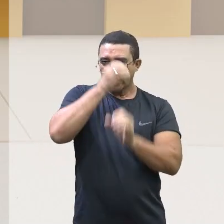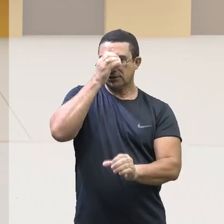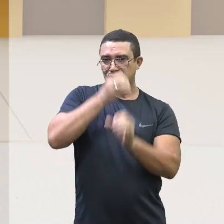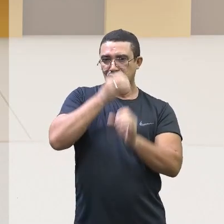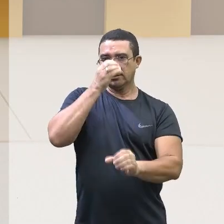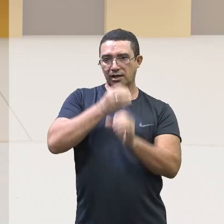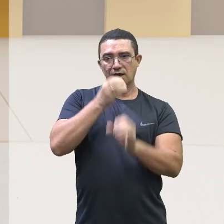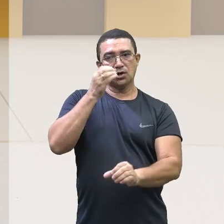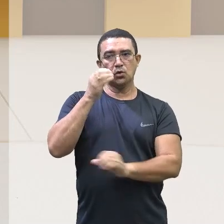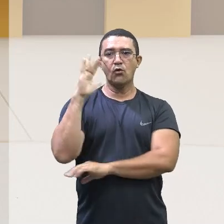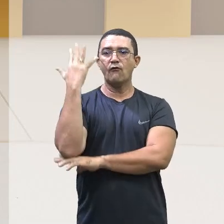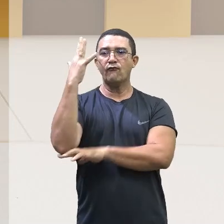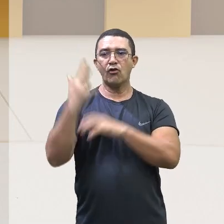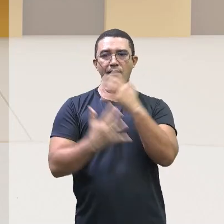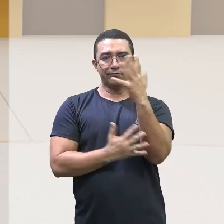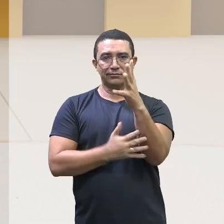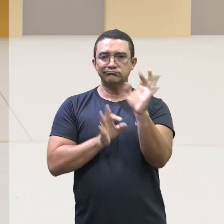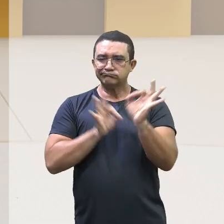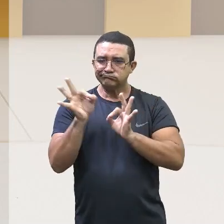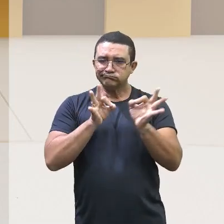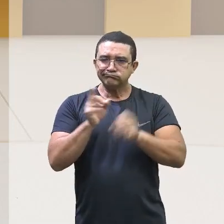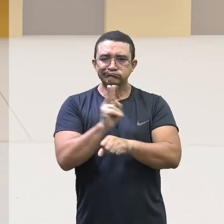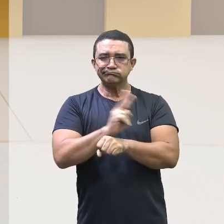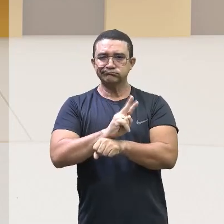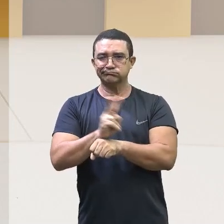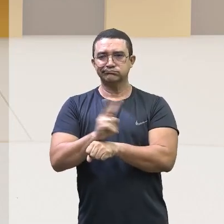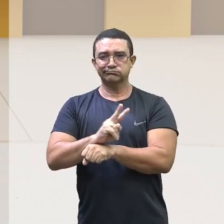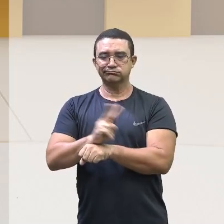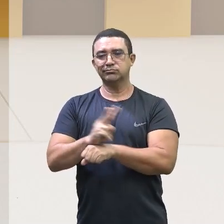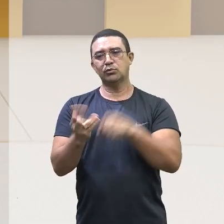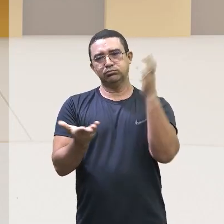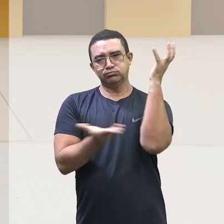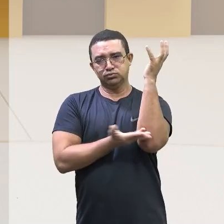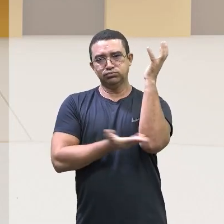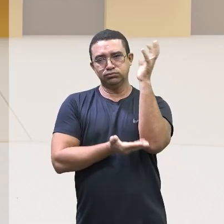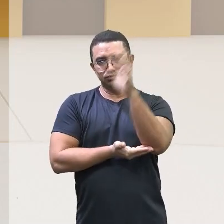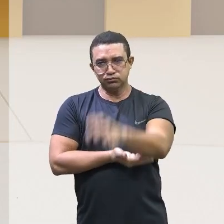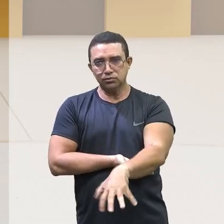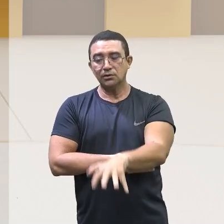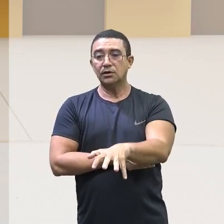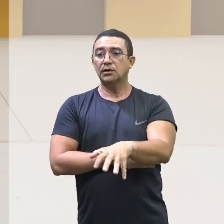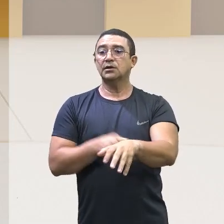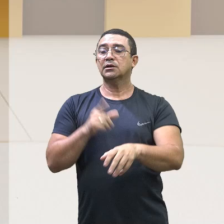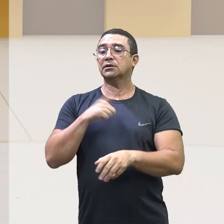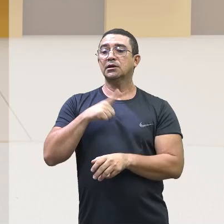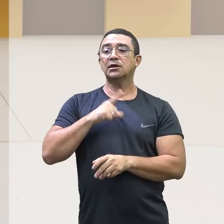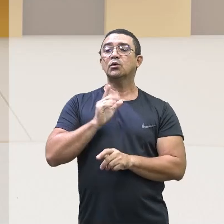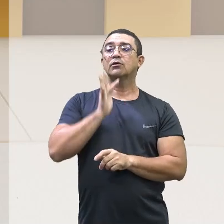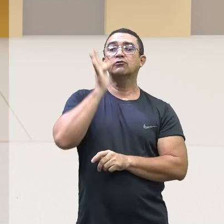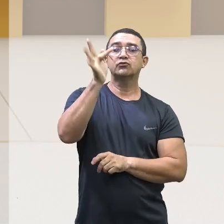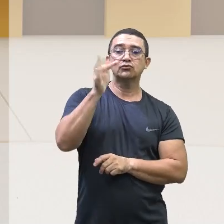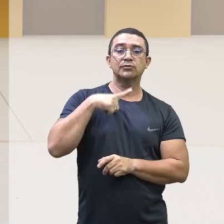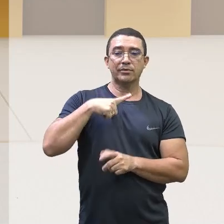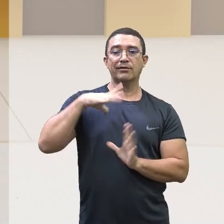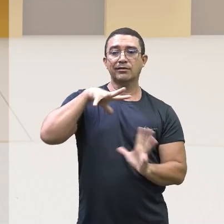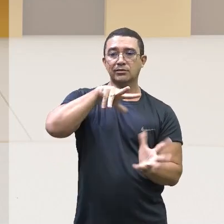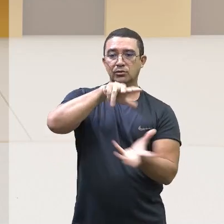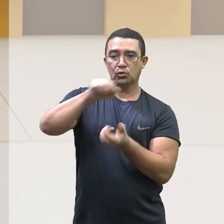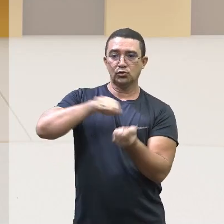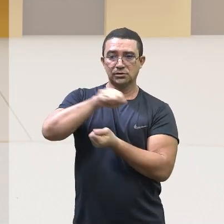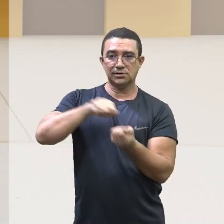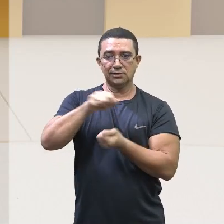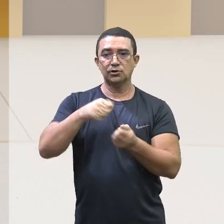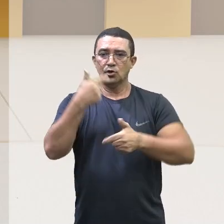florestais planejam e supervisionam as operações de exploração, assegurando a eficiência e sustentabilidade